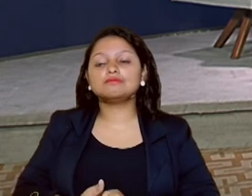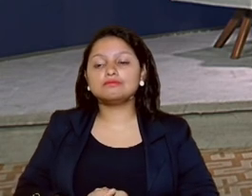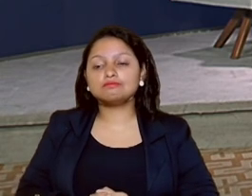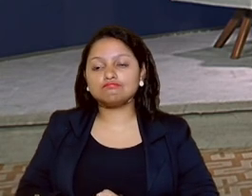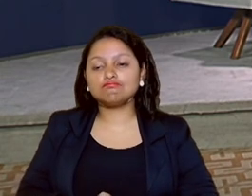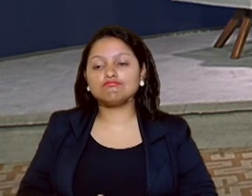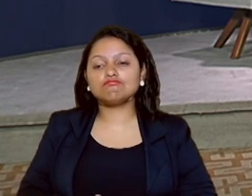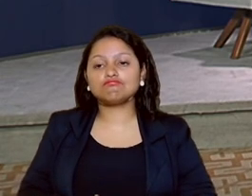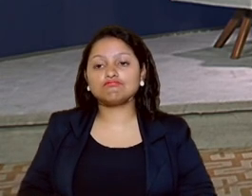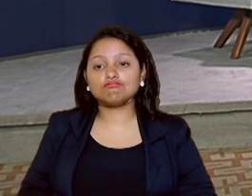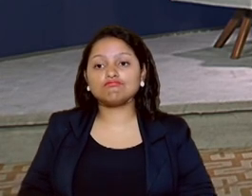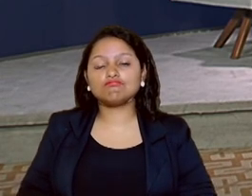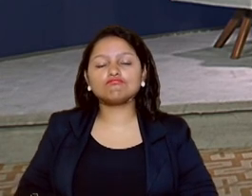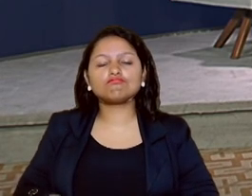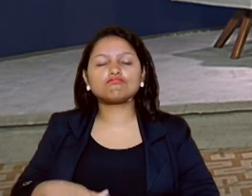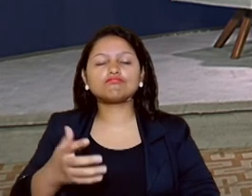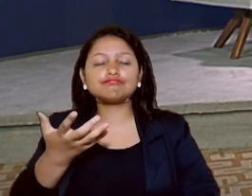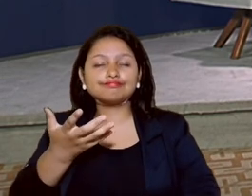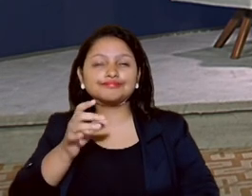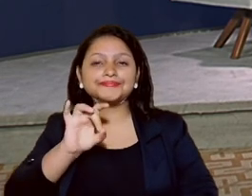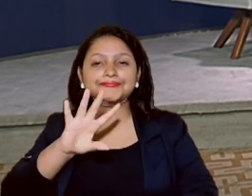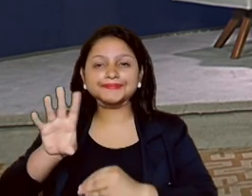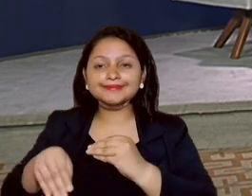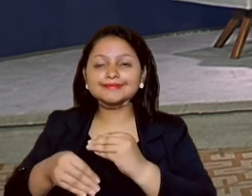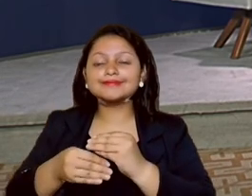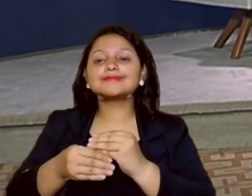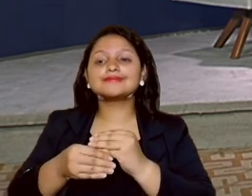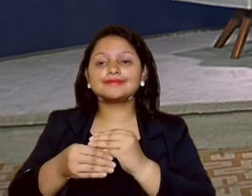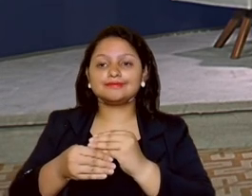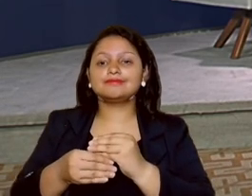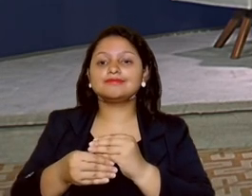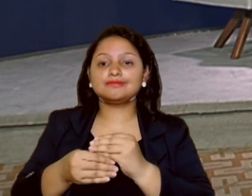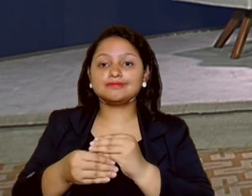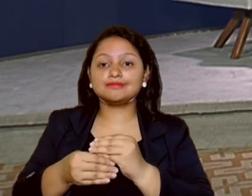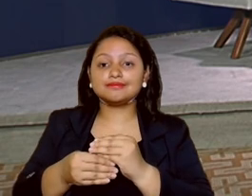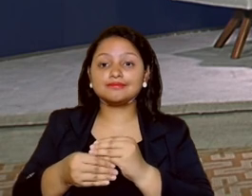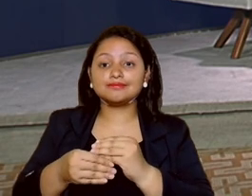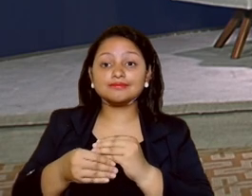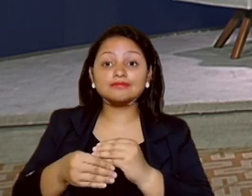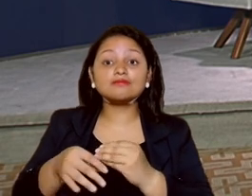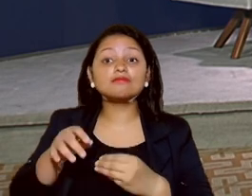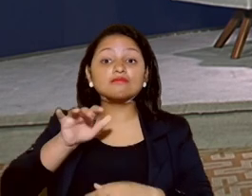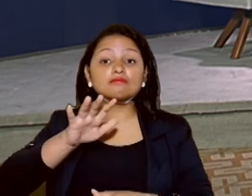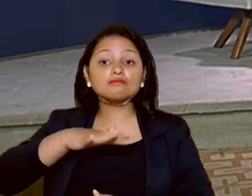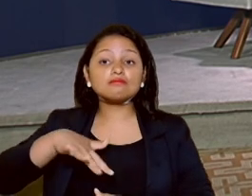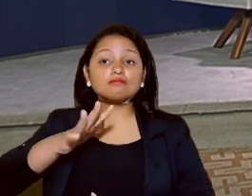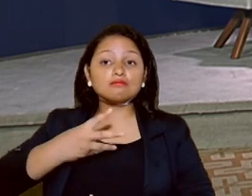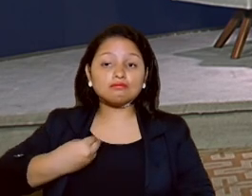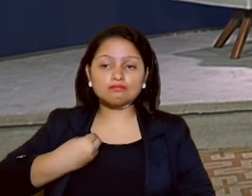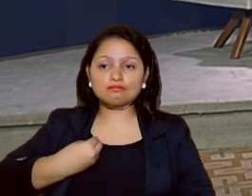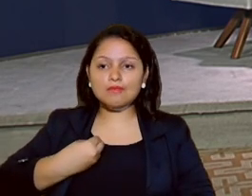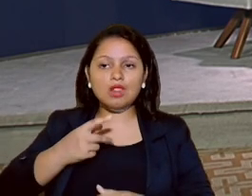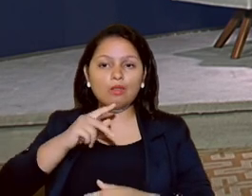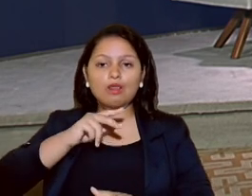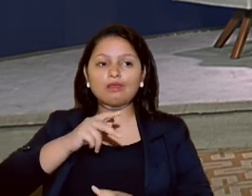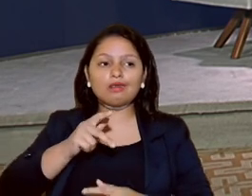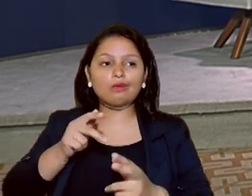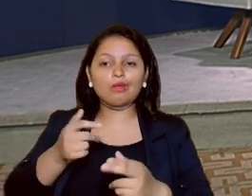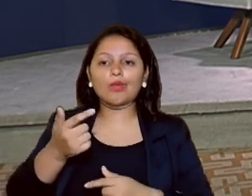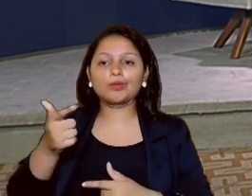é um complemento está no está no campo não tem nada igual né Marcelo